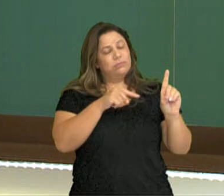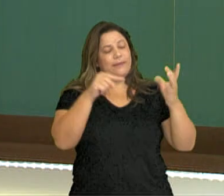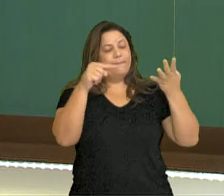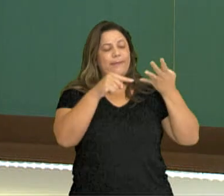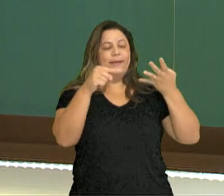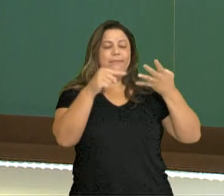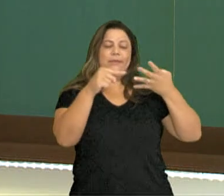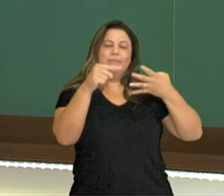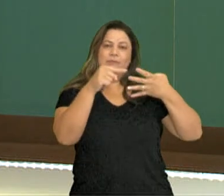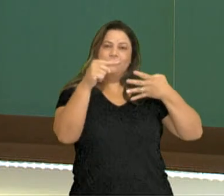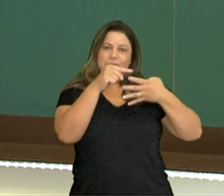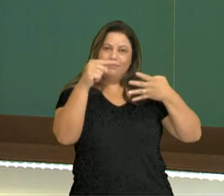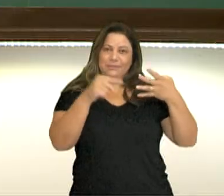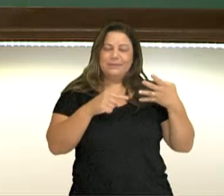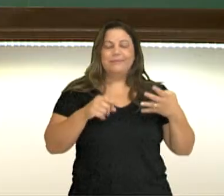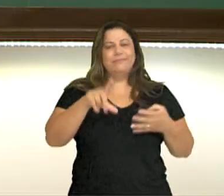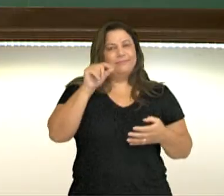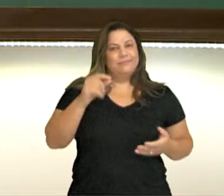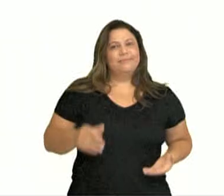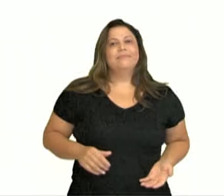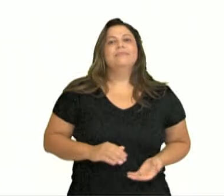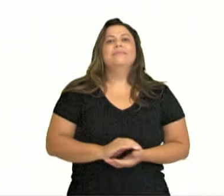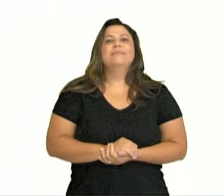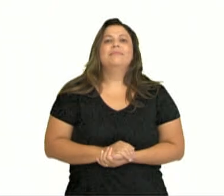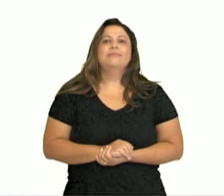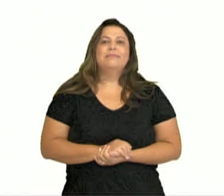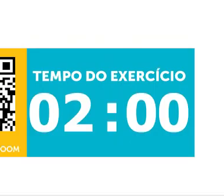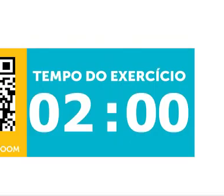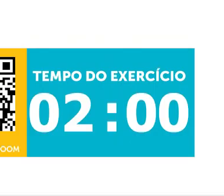ou D, cílios. Vamos lá?